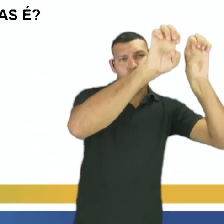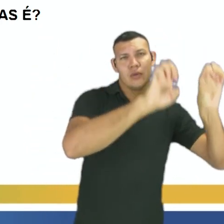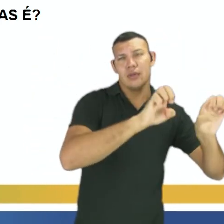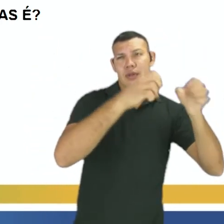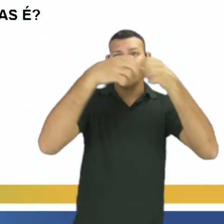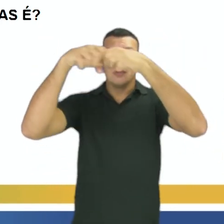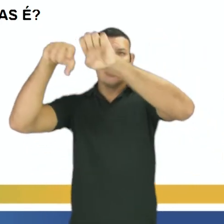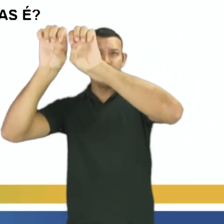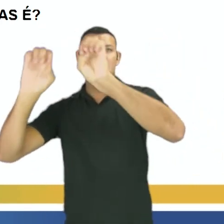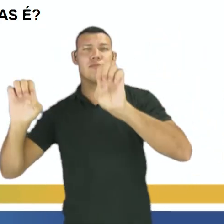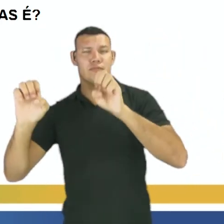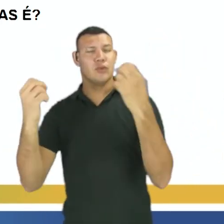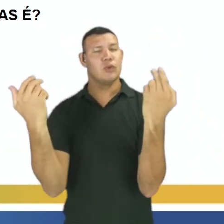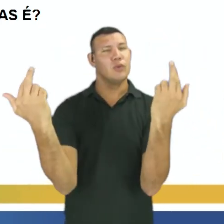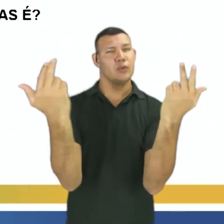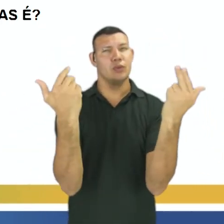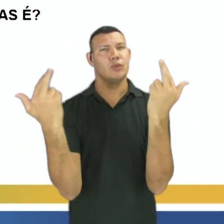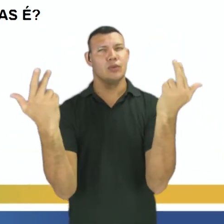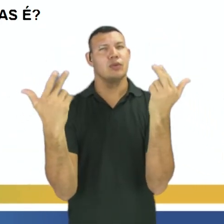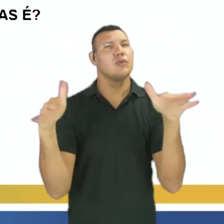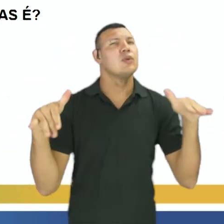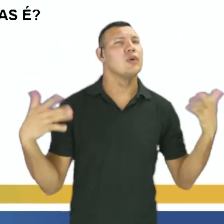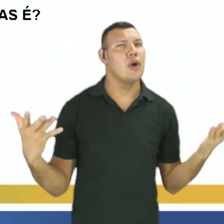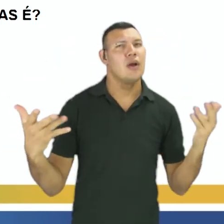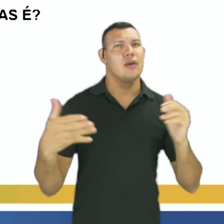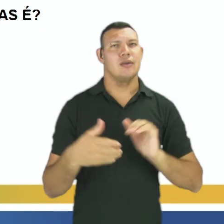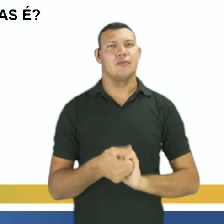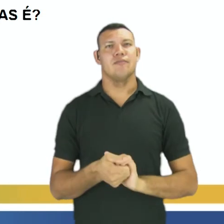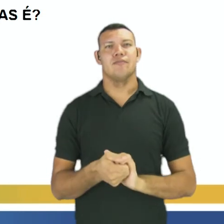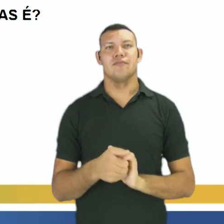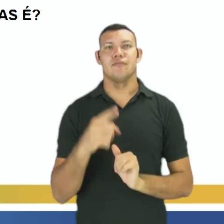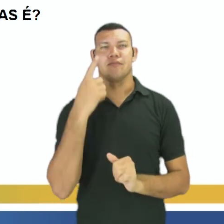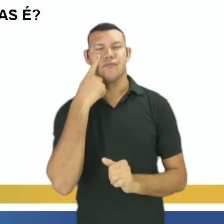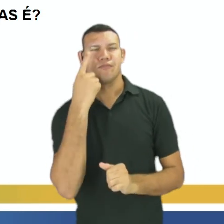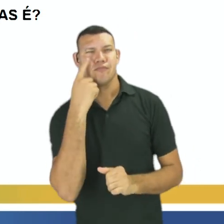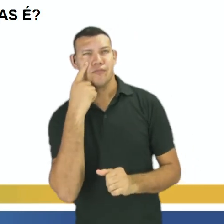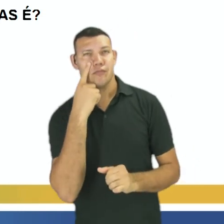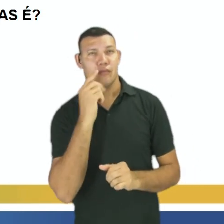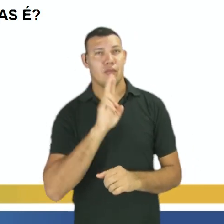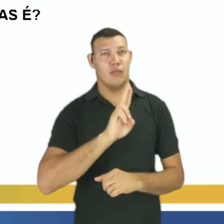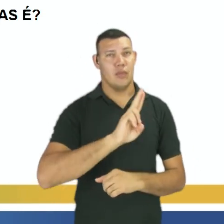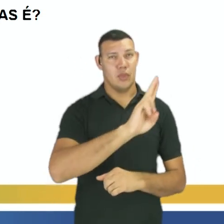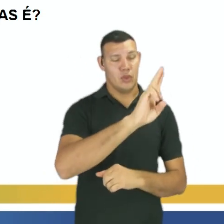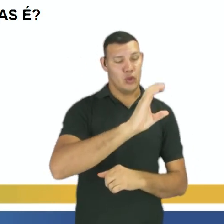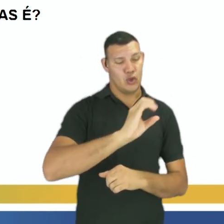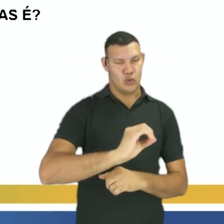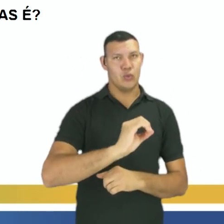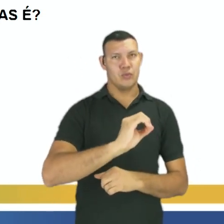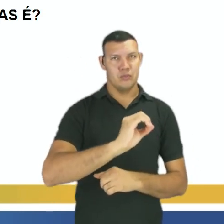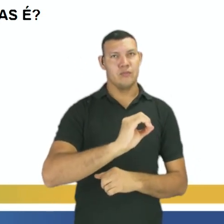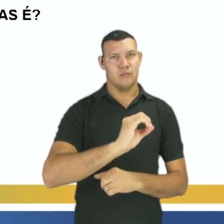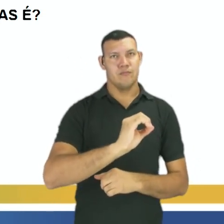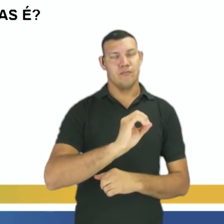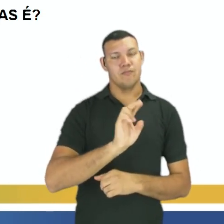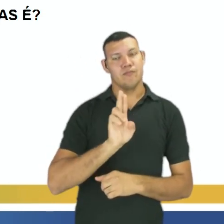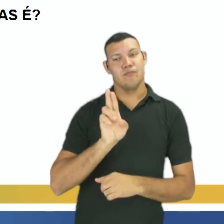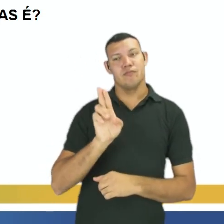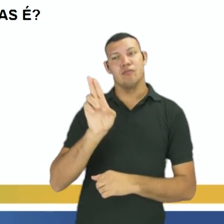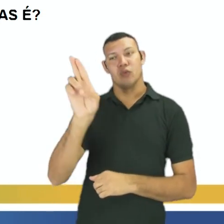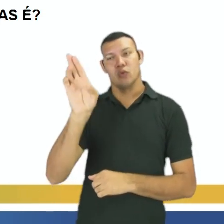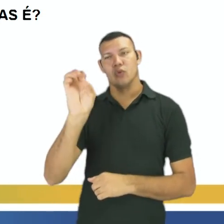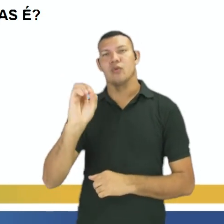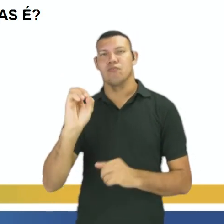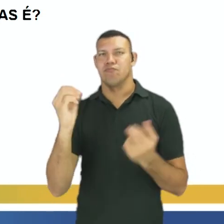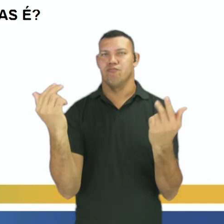de semelhante entre as cadeias. Aqui nós vemos uma carbonila dupla O e outra carbonila dupla O.